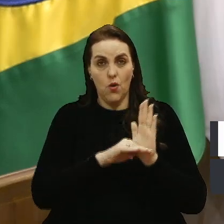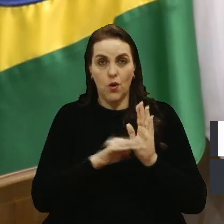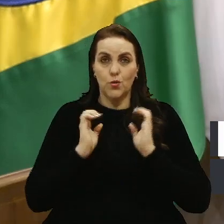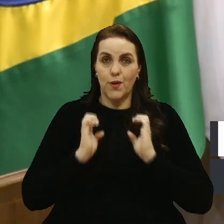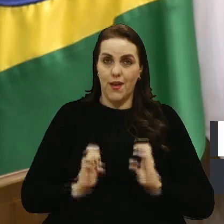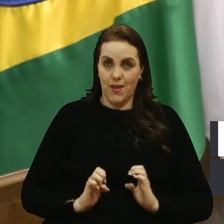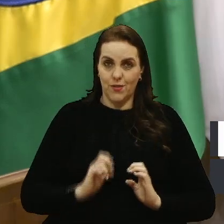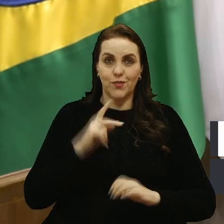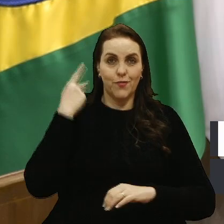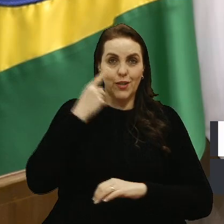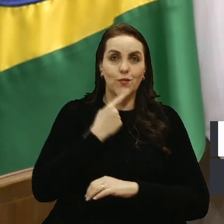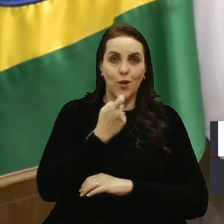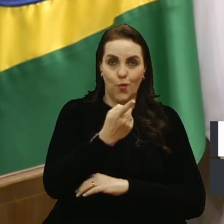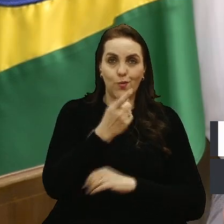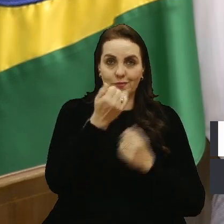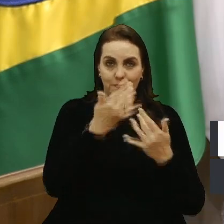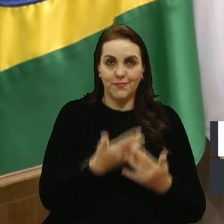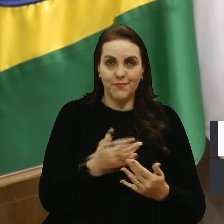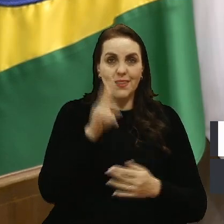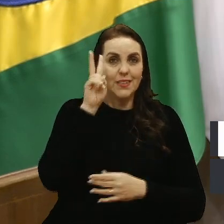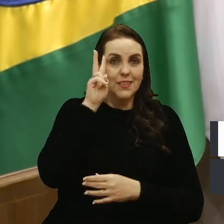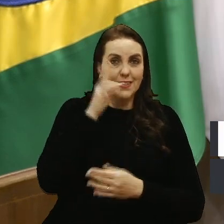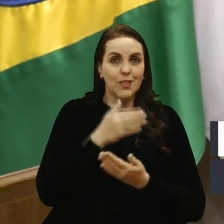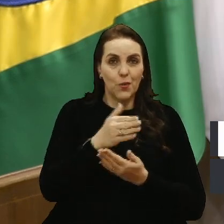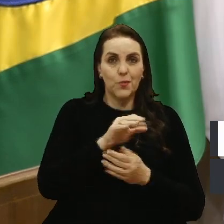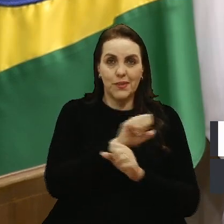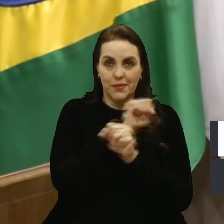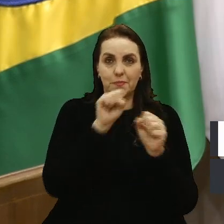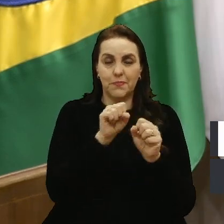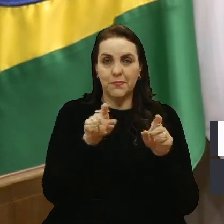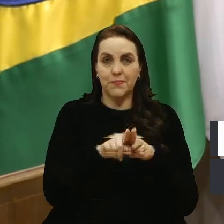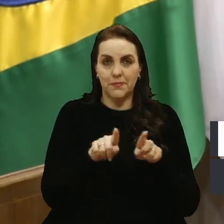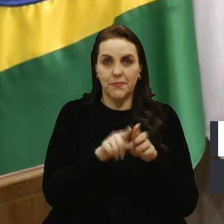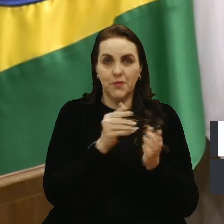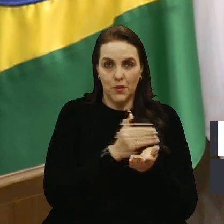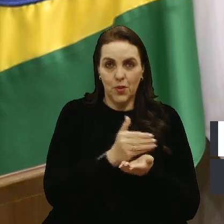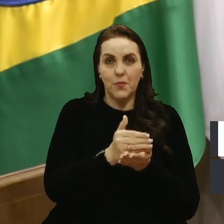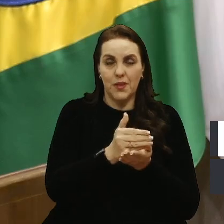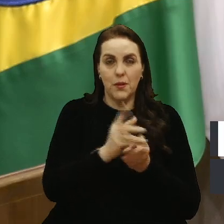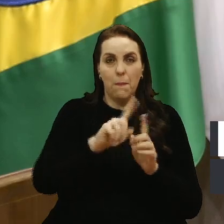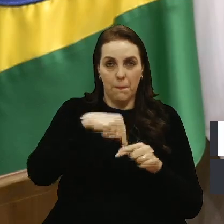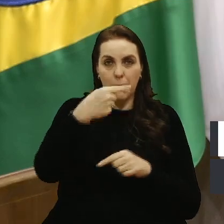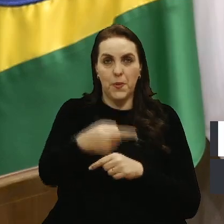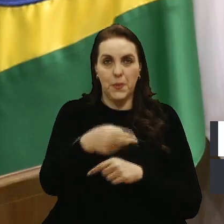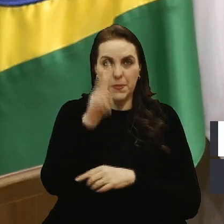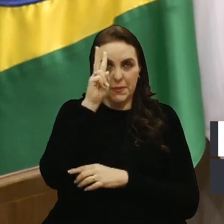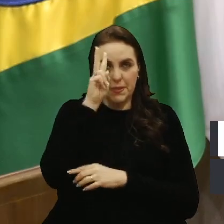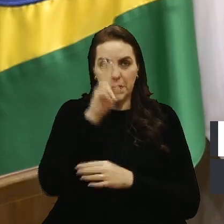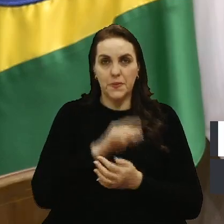falou, que vai começar segunda-feira de manhã, na próxima segunda-feira.